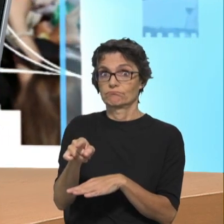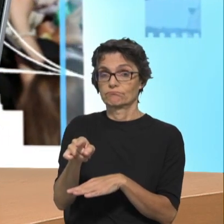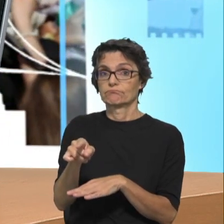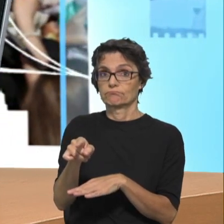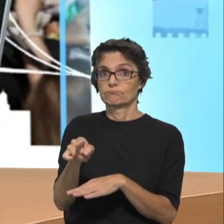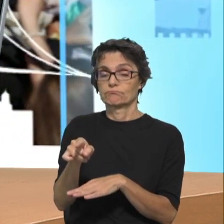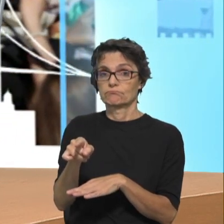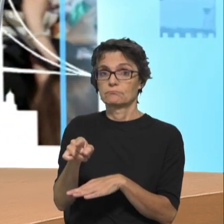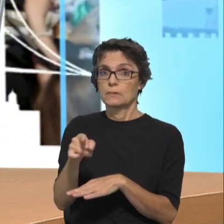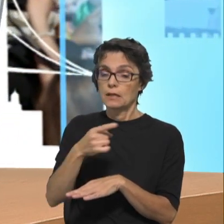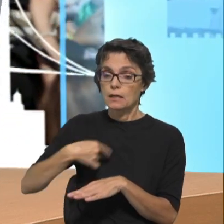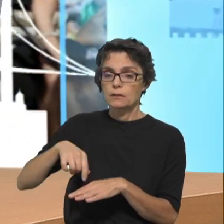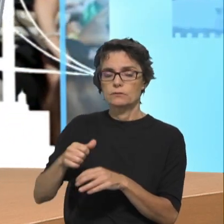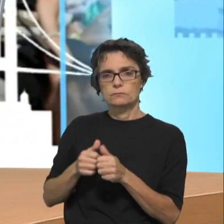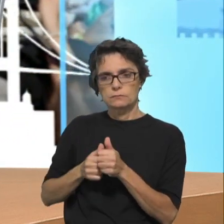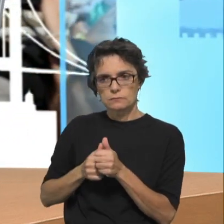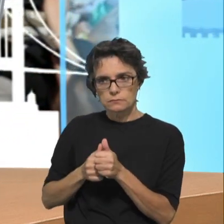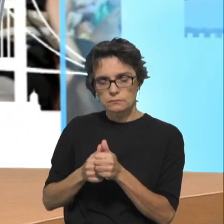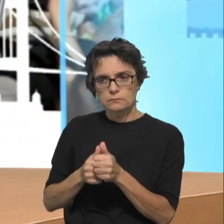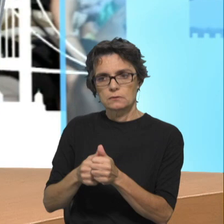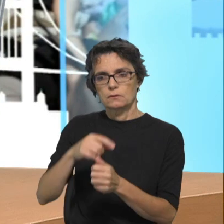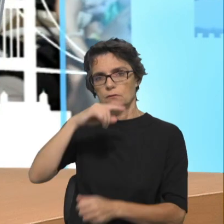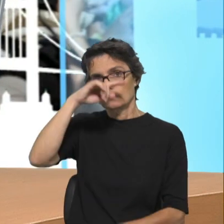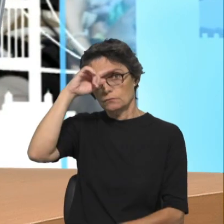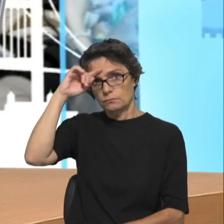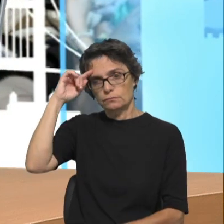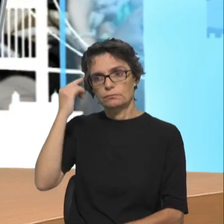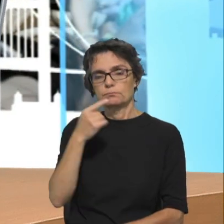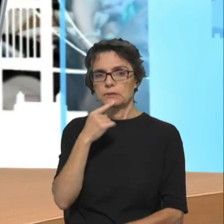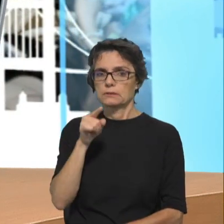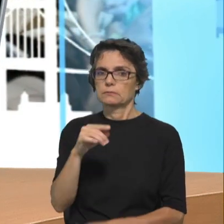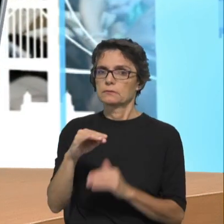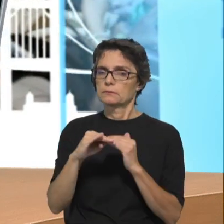temos acompanhado como tem sido difícil a sustentabilidade